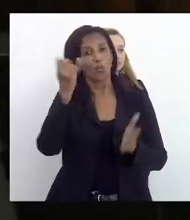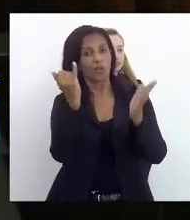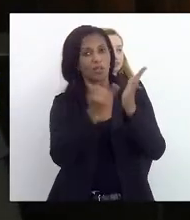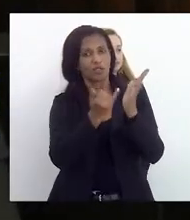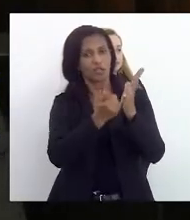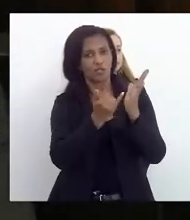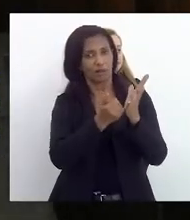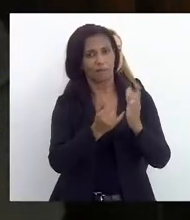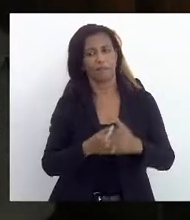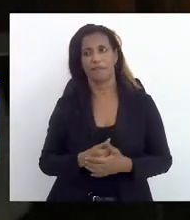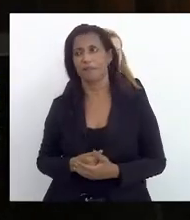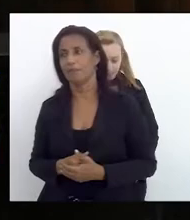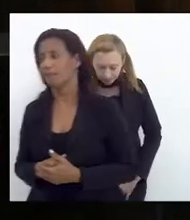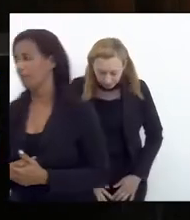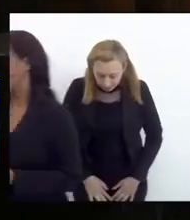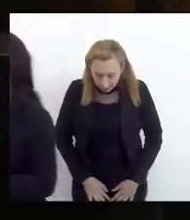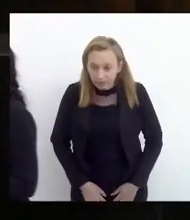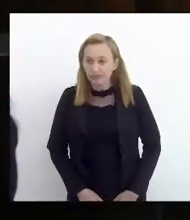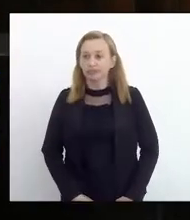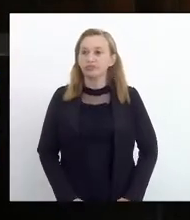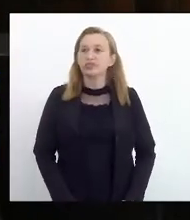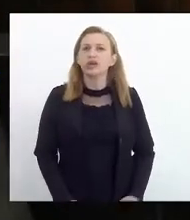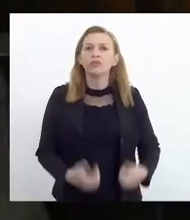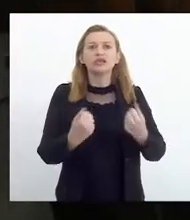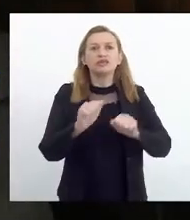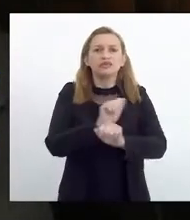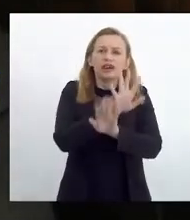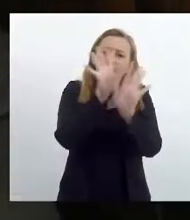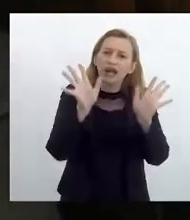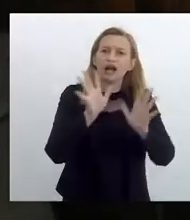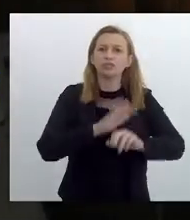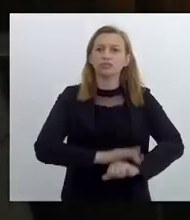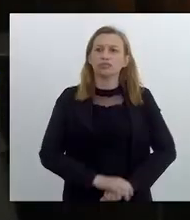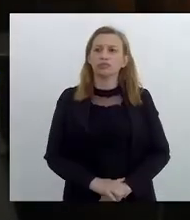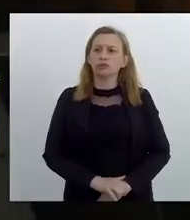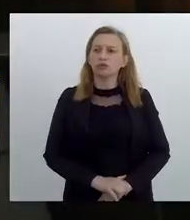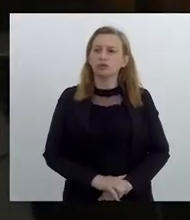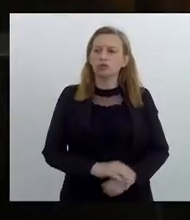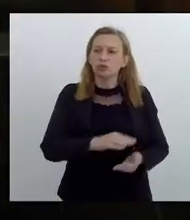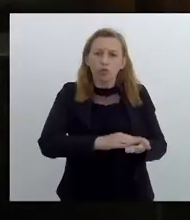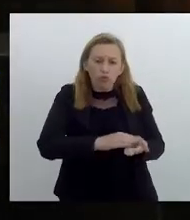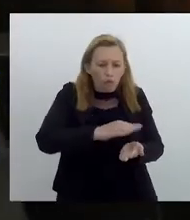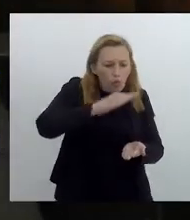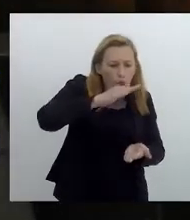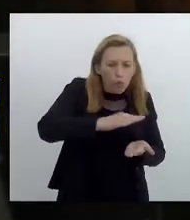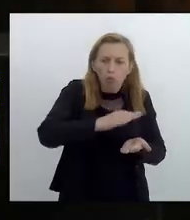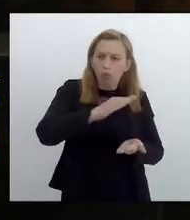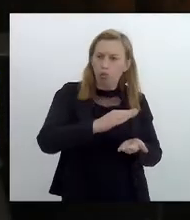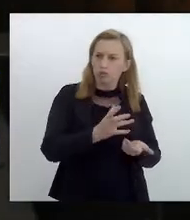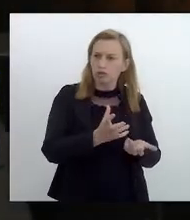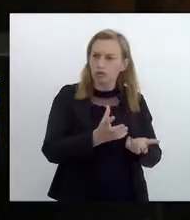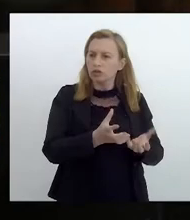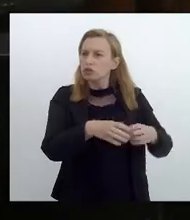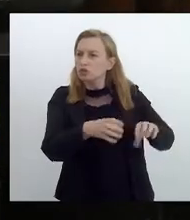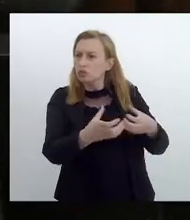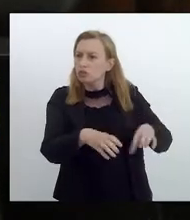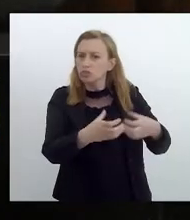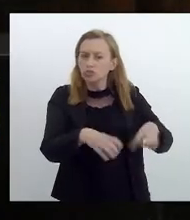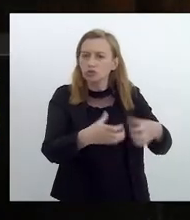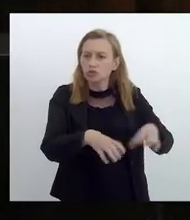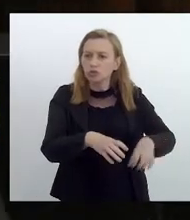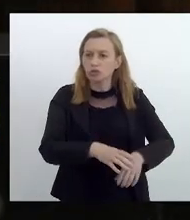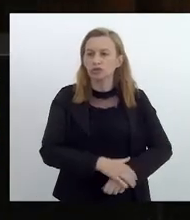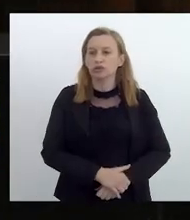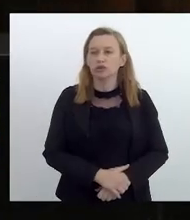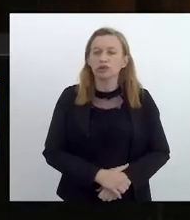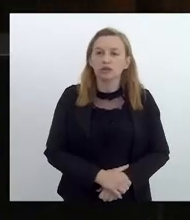edital disse tem que ficar claro que o volume de concursados excedentes do Estado